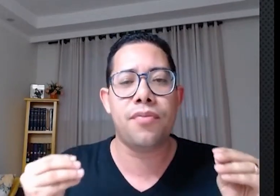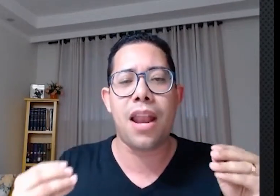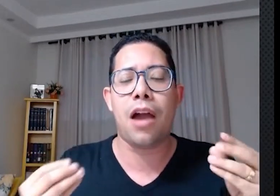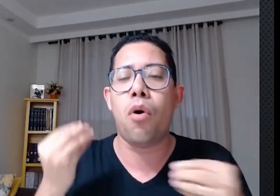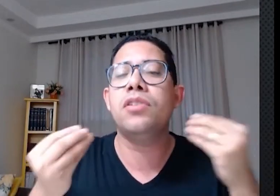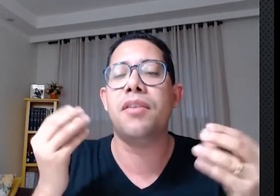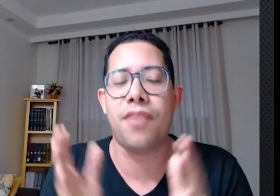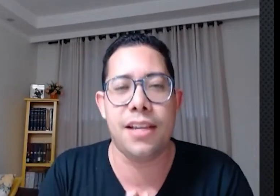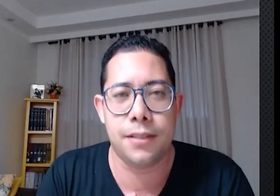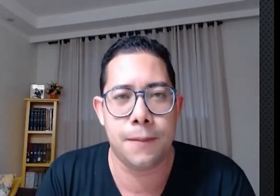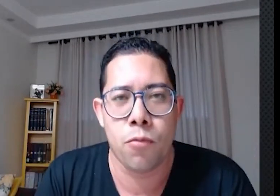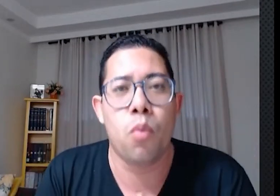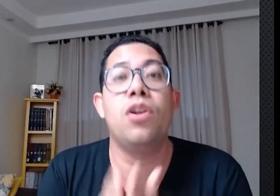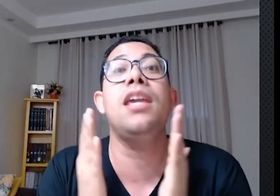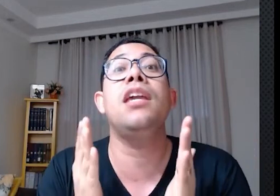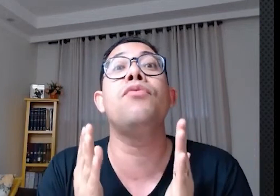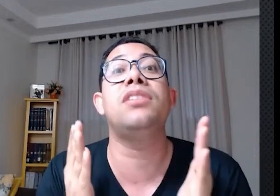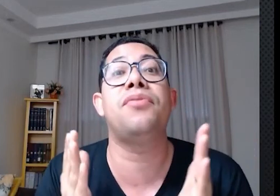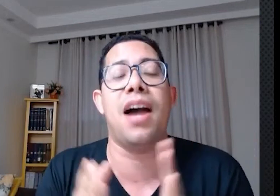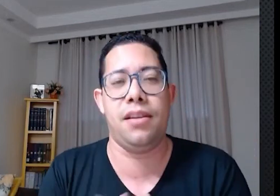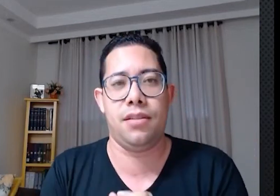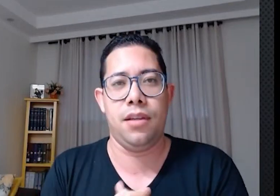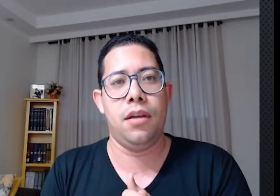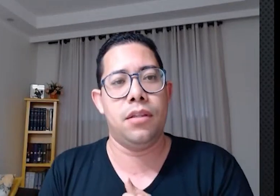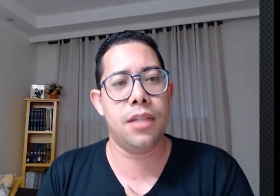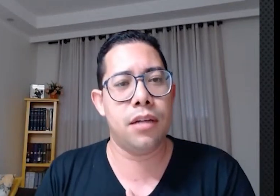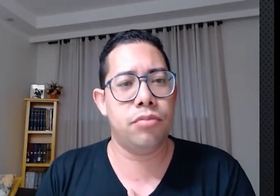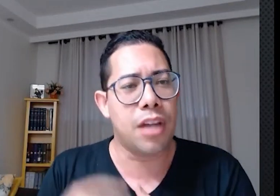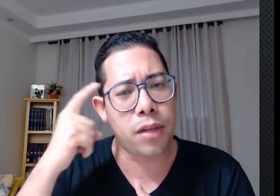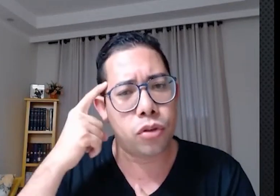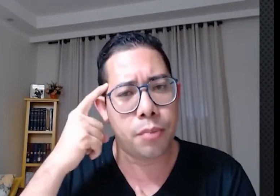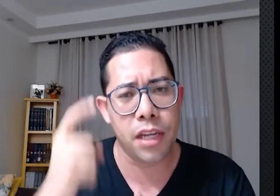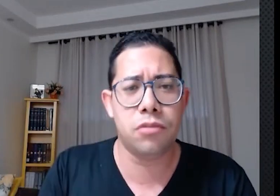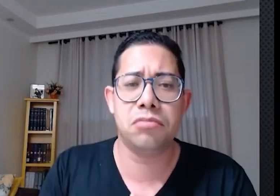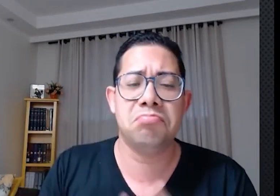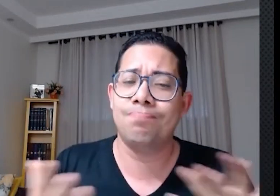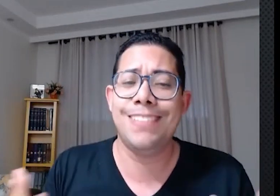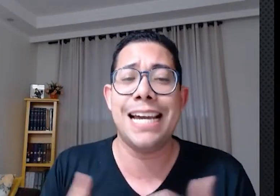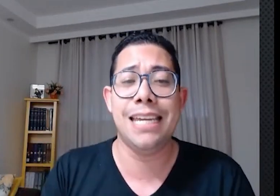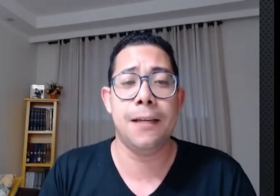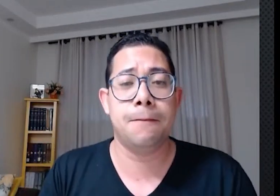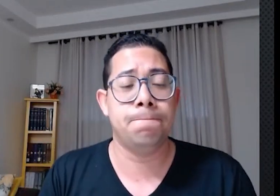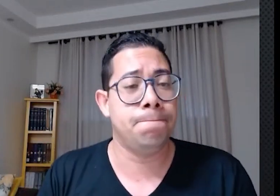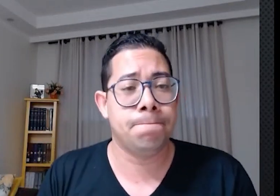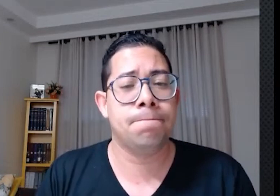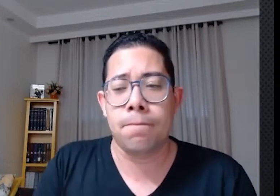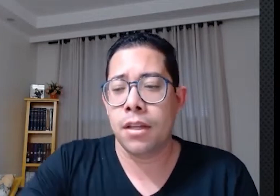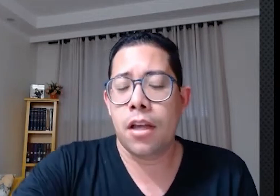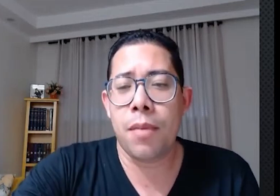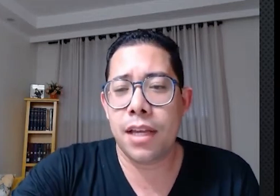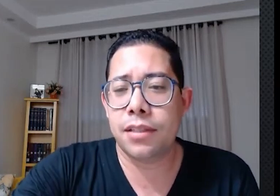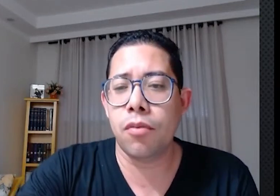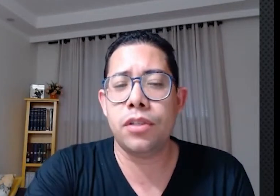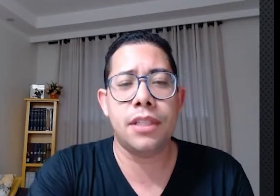pastor vai falar. Como que você faz? O que você faz? Certo? Já pensou sobre isso? E aí?